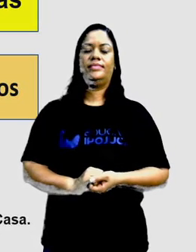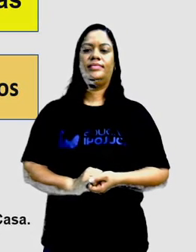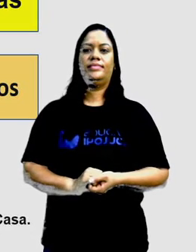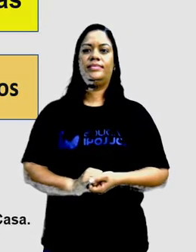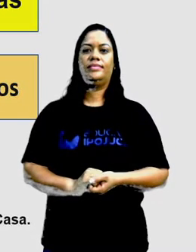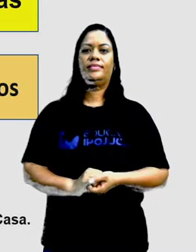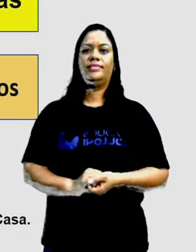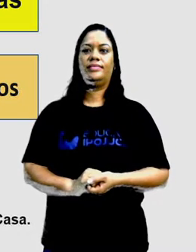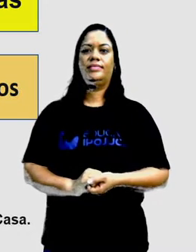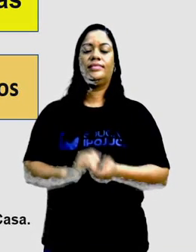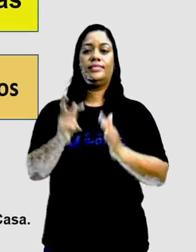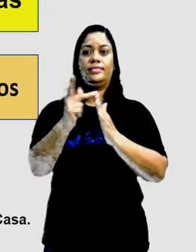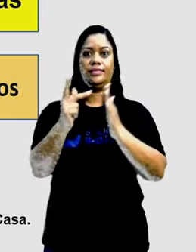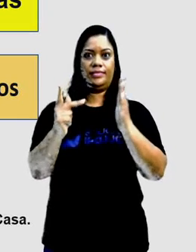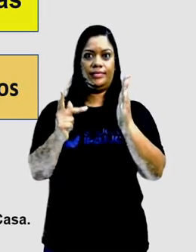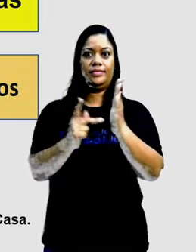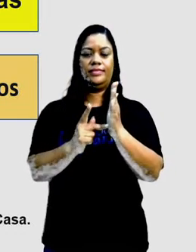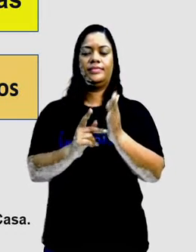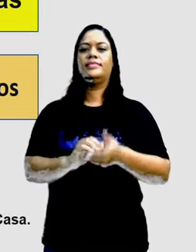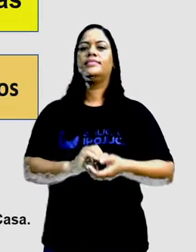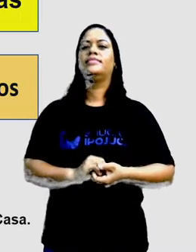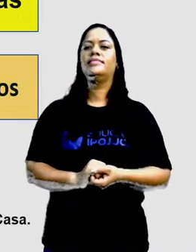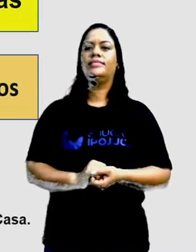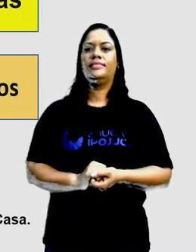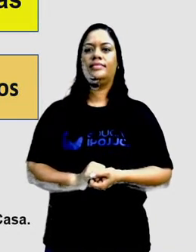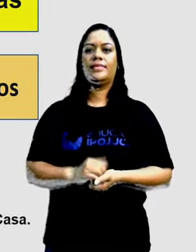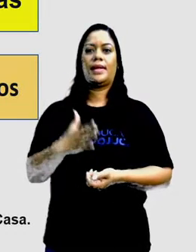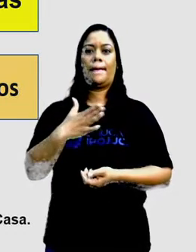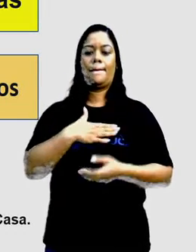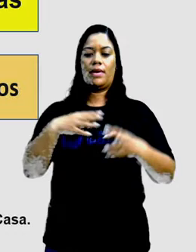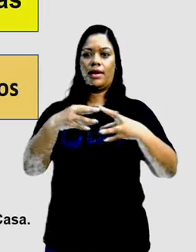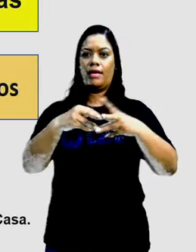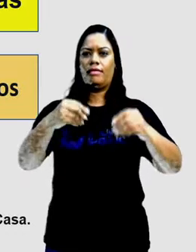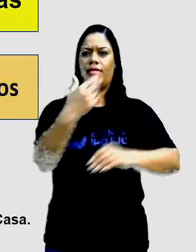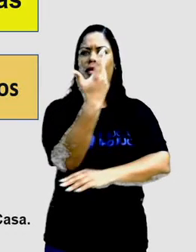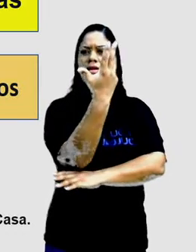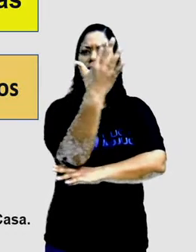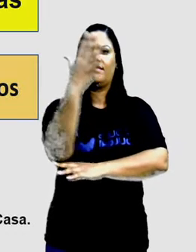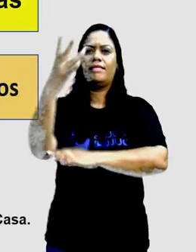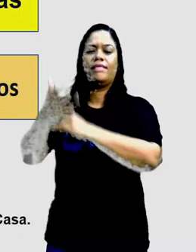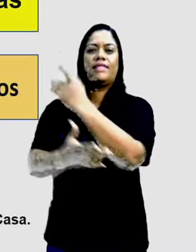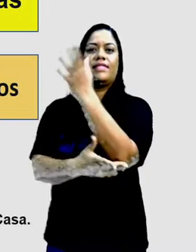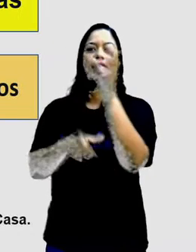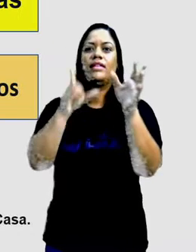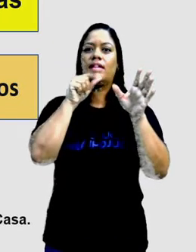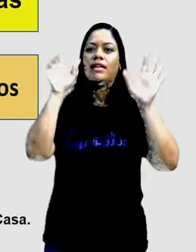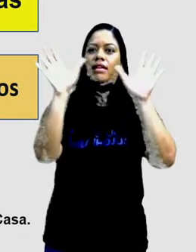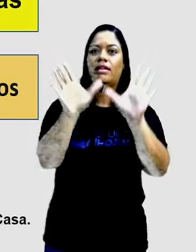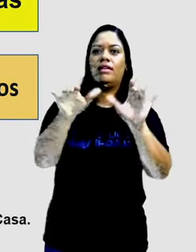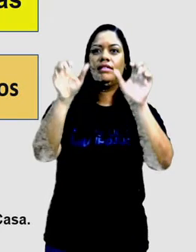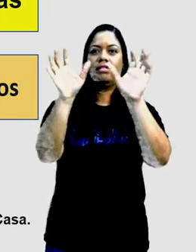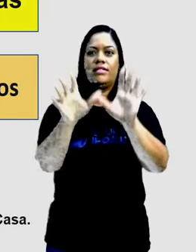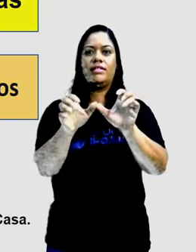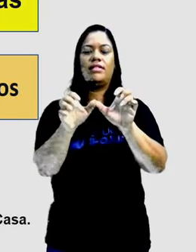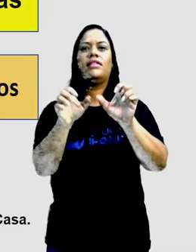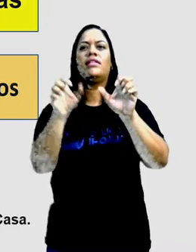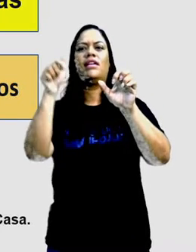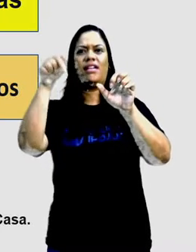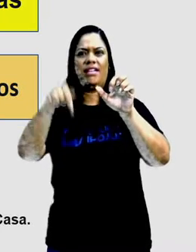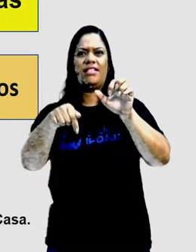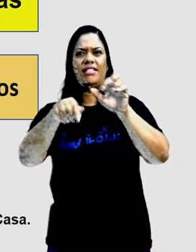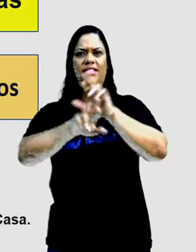poema Canção do Exílio, do poeta Gonçalves Dias. Minha terra tem palmeiras onde canta o sabiá. As aves que